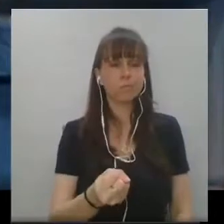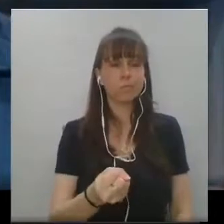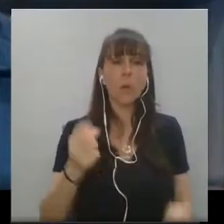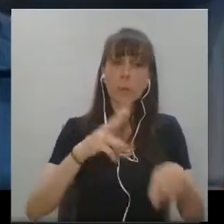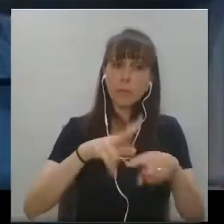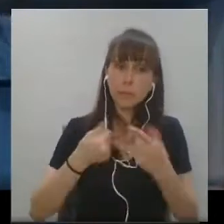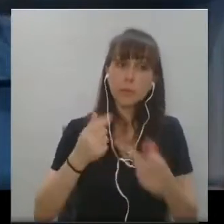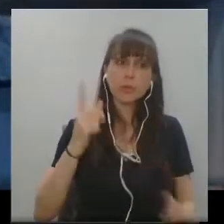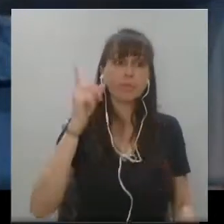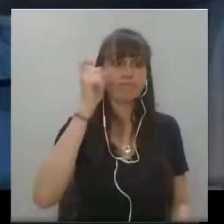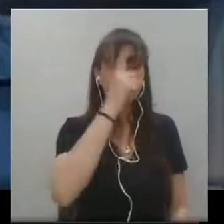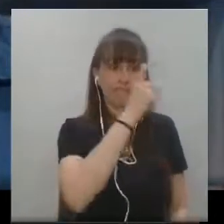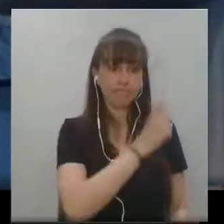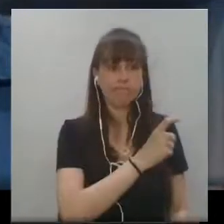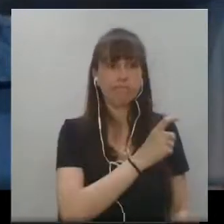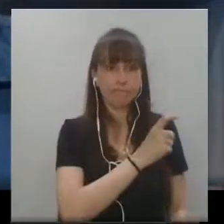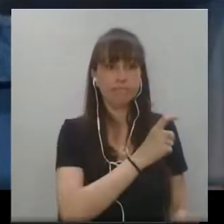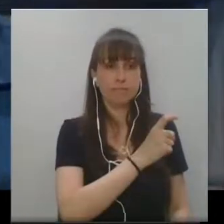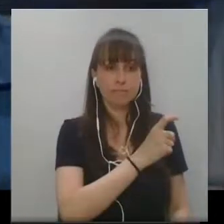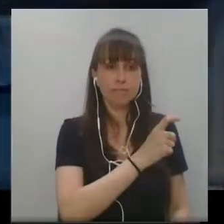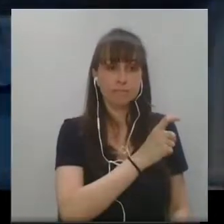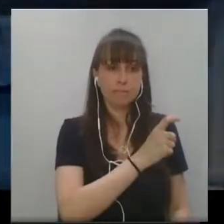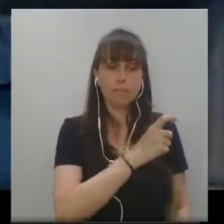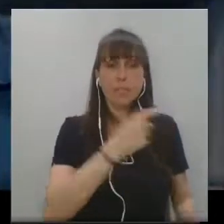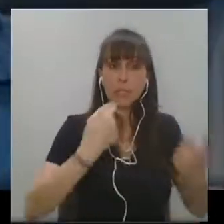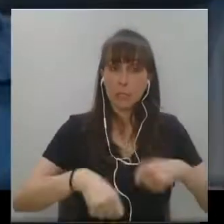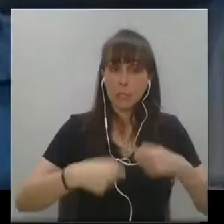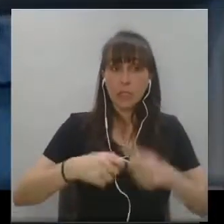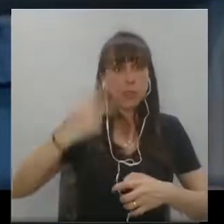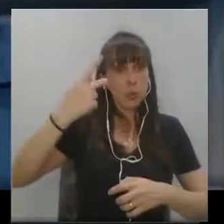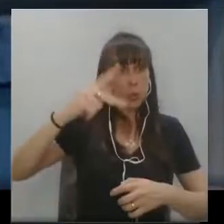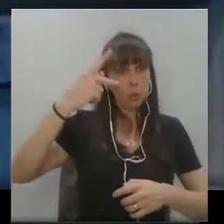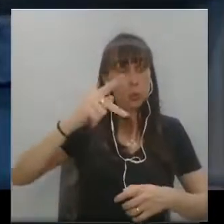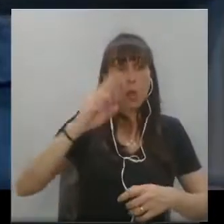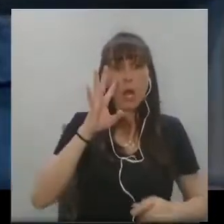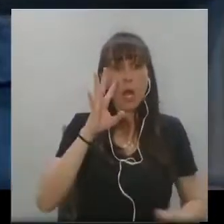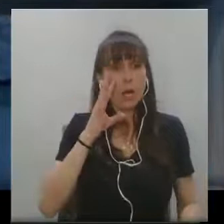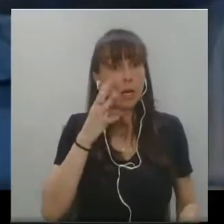difícil, porque ele exige sua atenção e